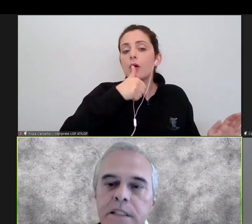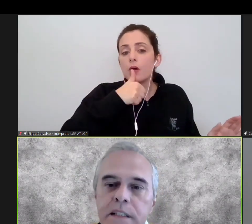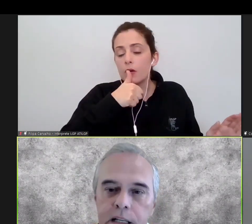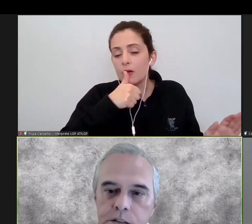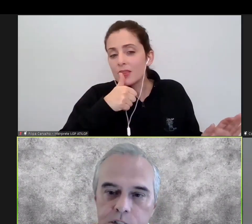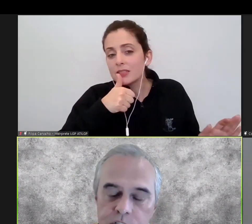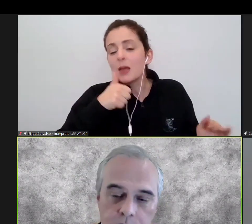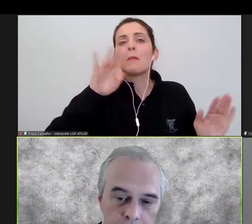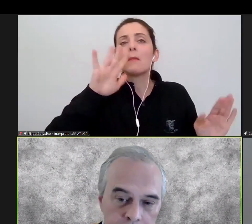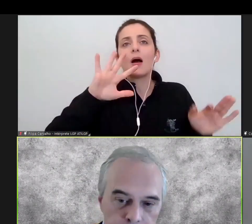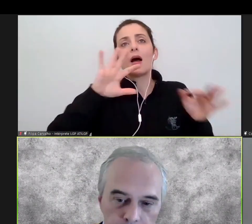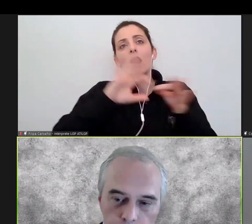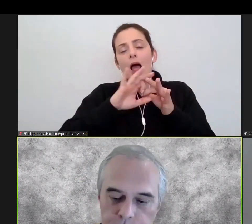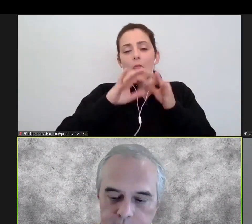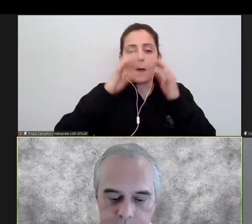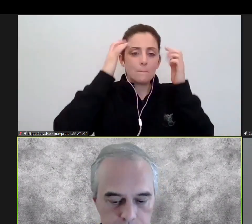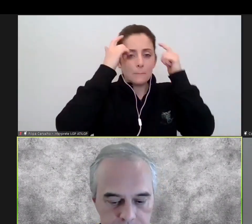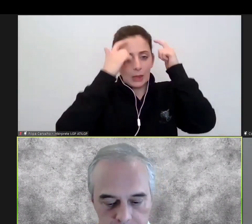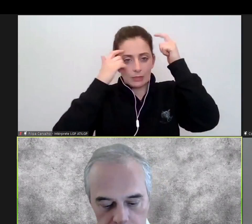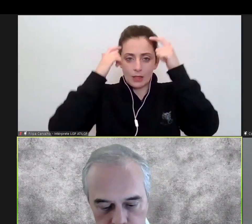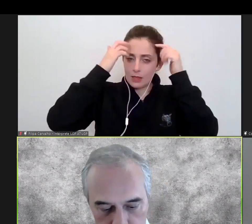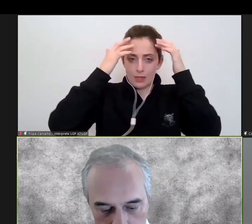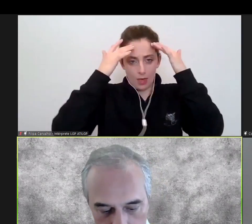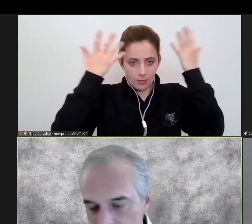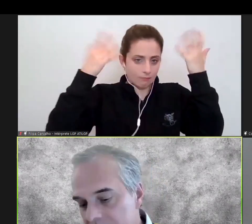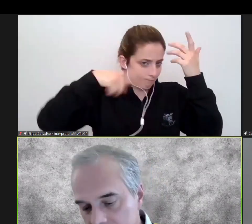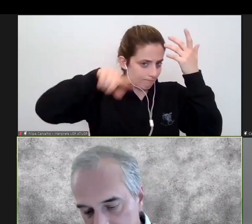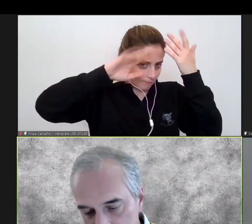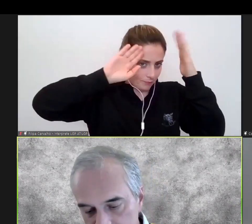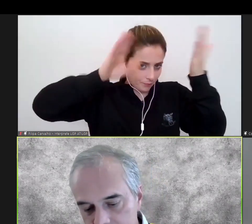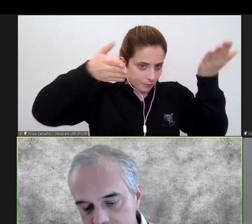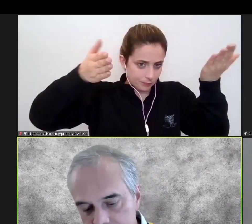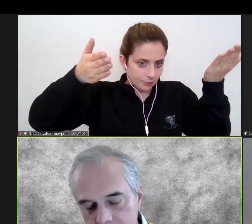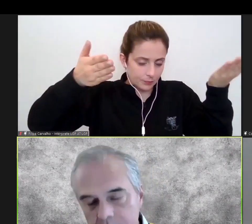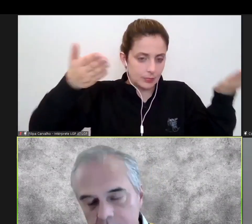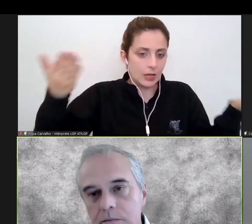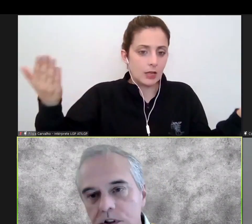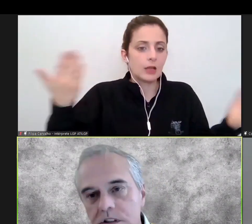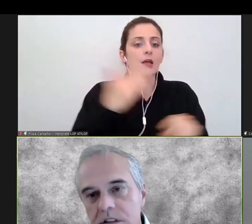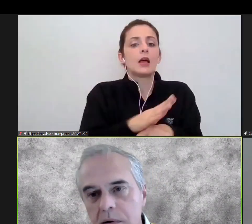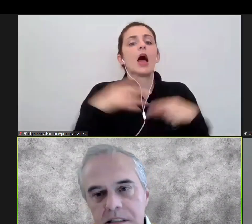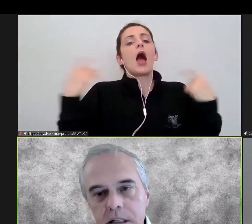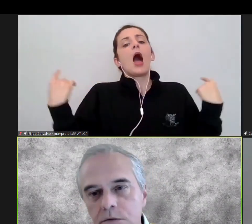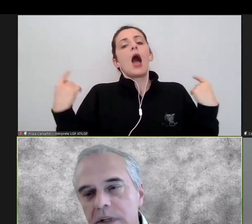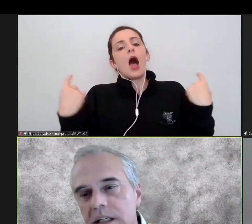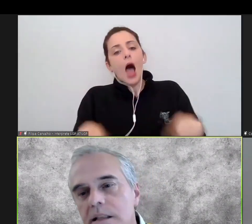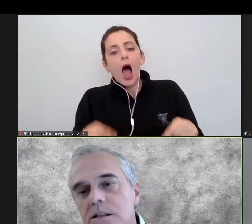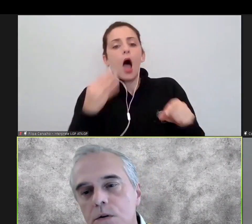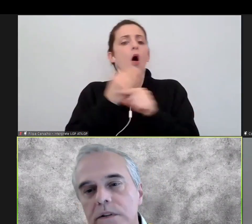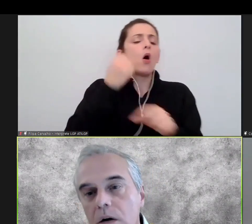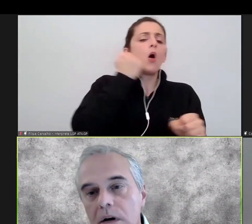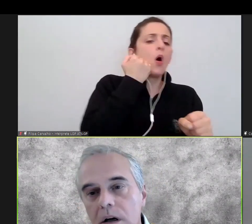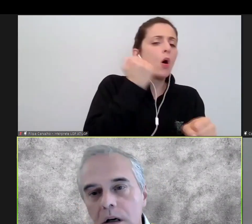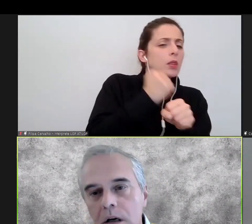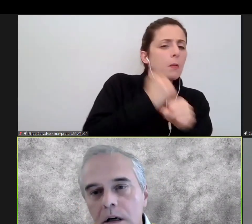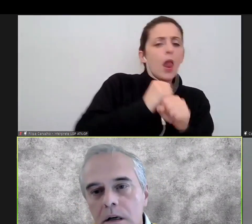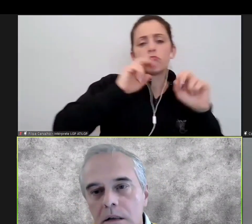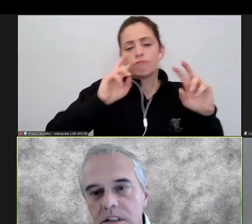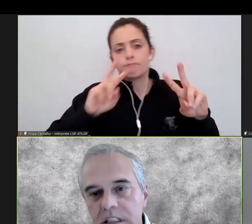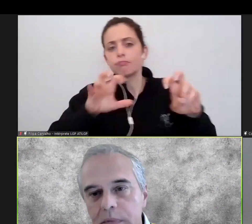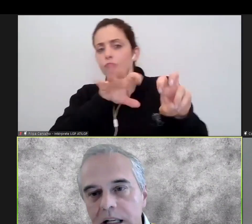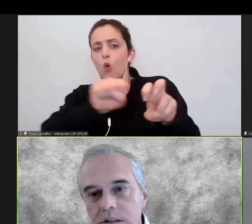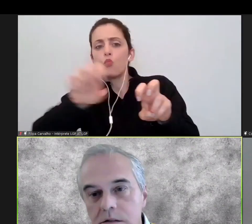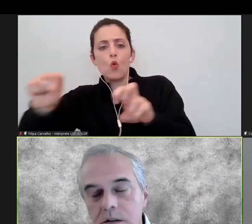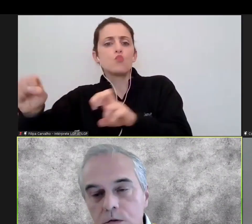essa mentalidade vigente. O que a Rita falou, por exemplo, que você tem muitos mestres e licenciados em busca de trabalho, sejam imigrantes ou não,